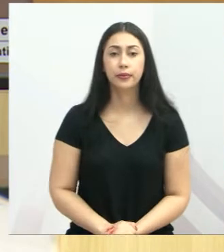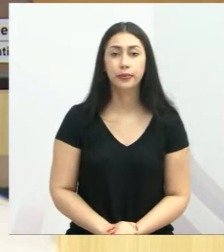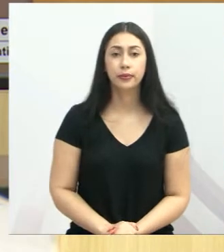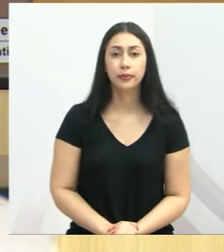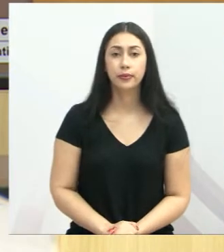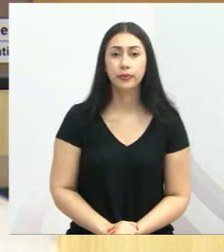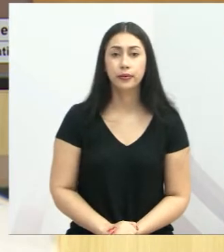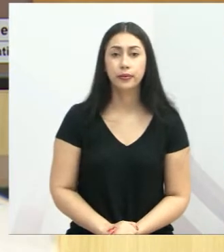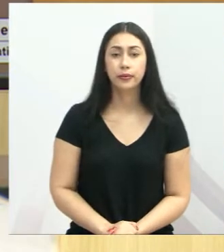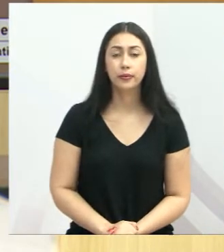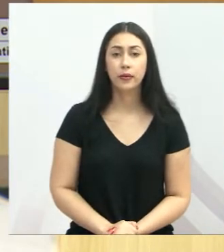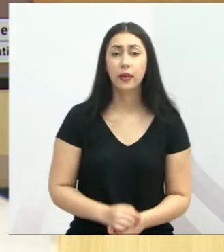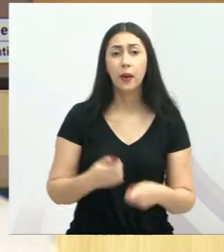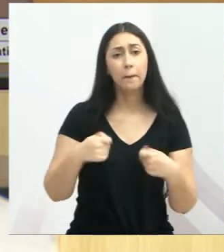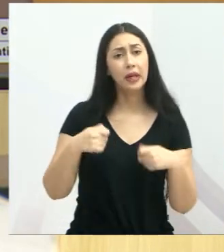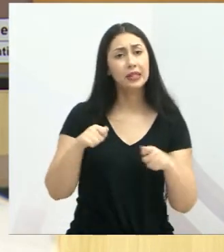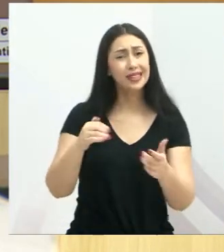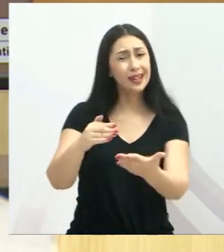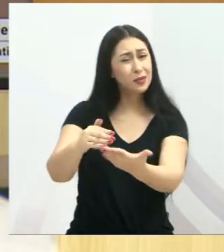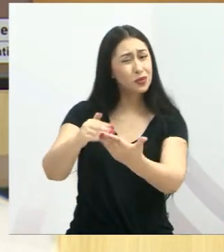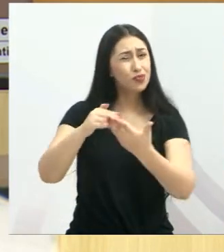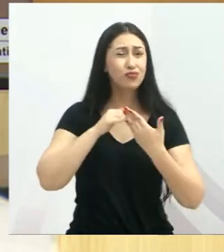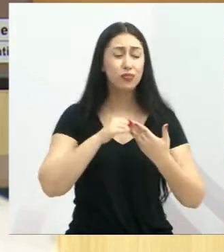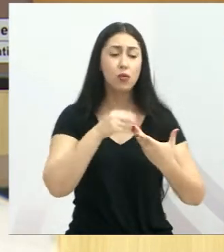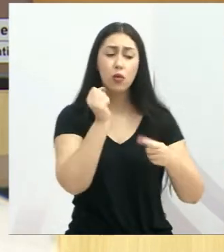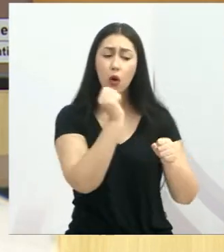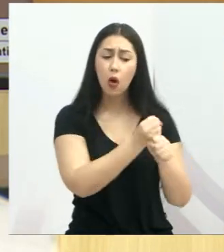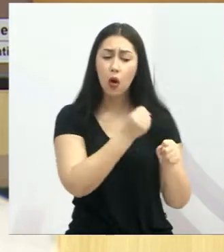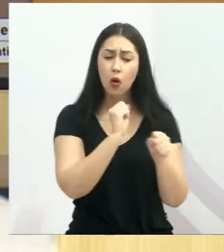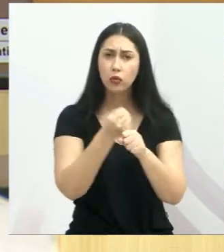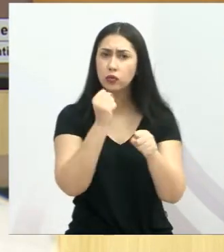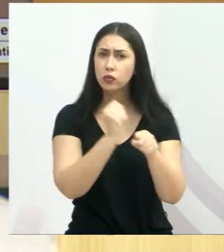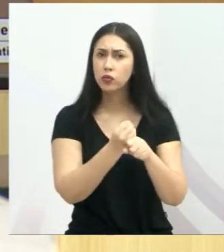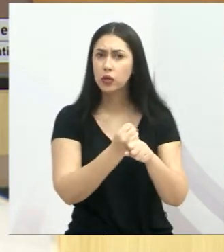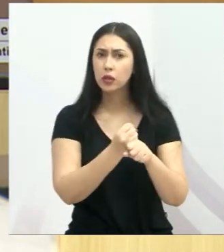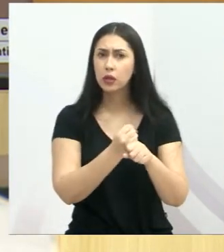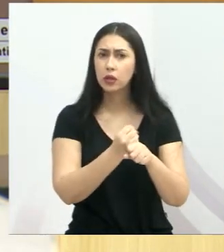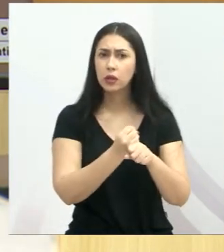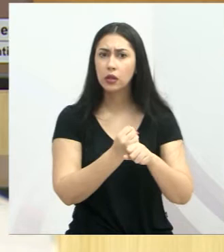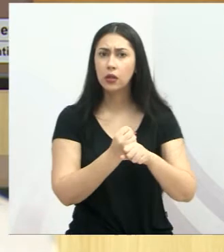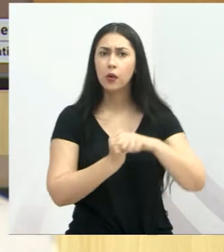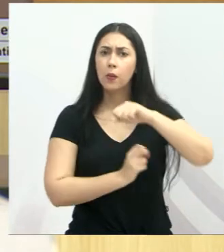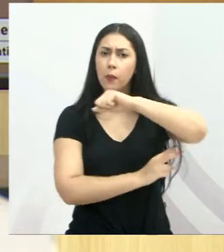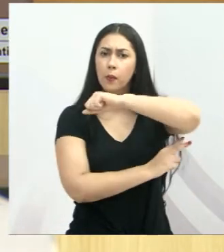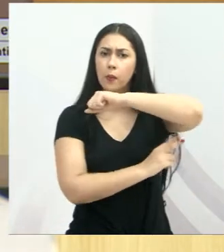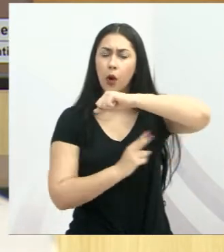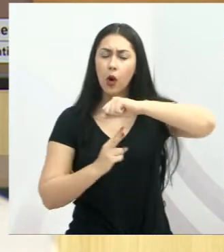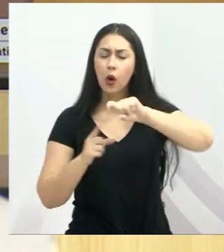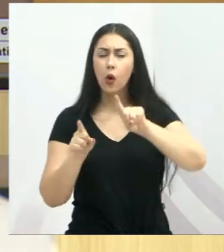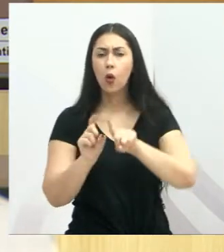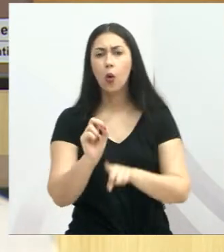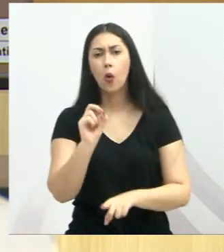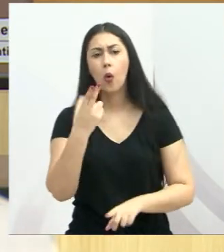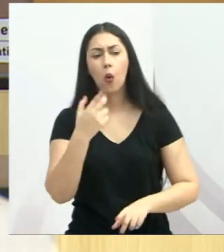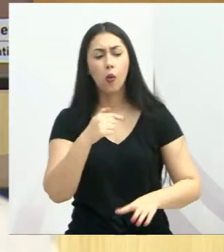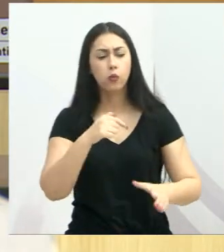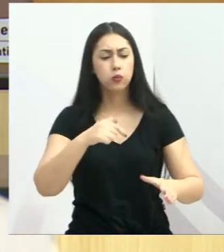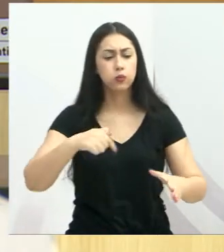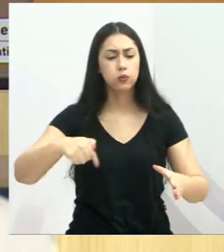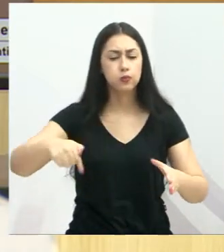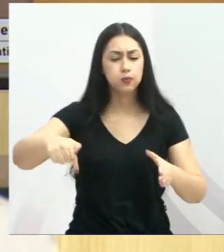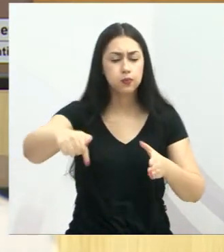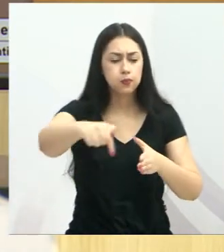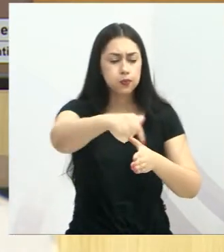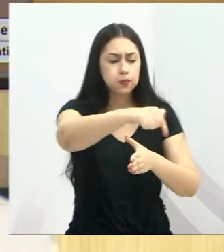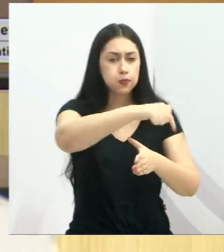Paulo, em favor da construção de passarela ou rotatória e da colocação